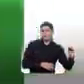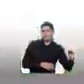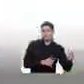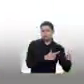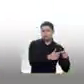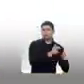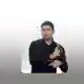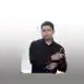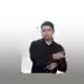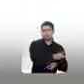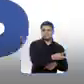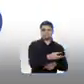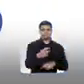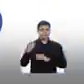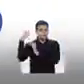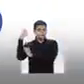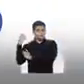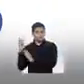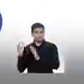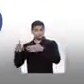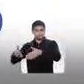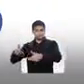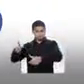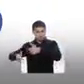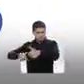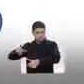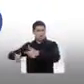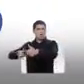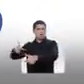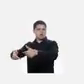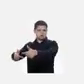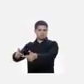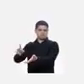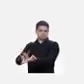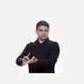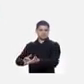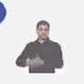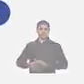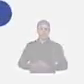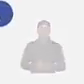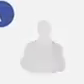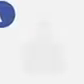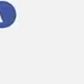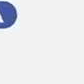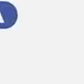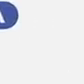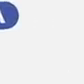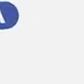a mazino fez muito mais do que apenas falar vamos negão Y